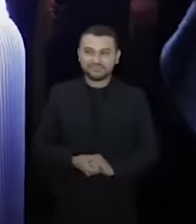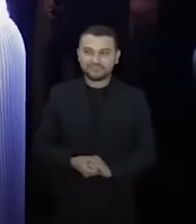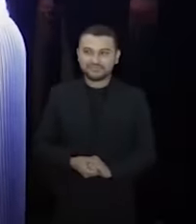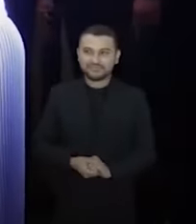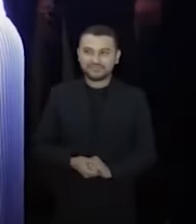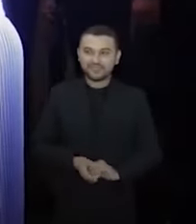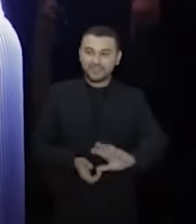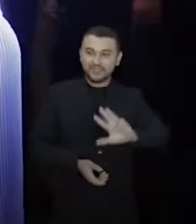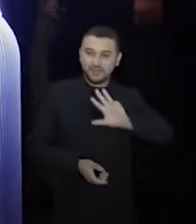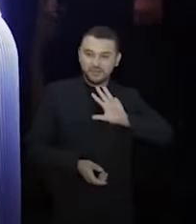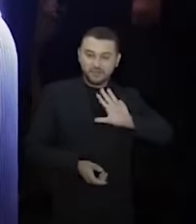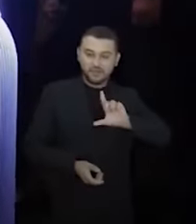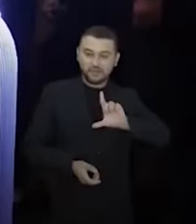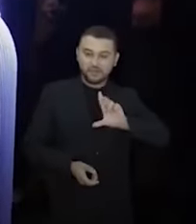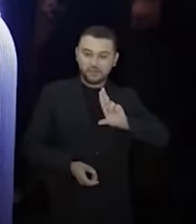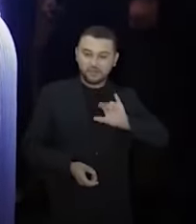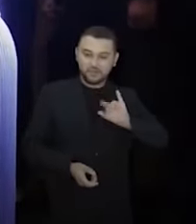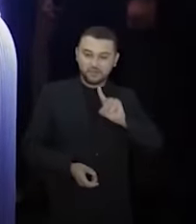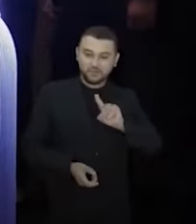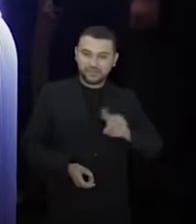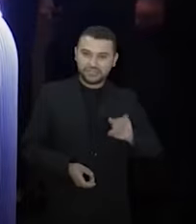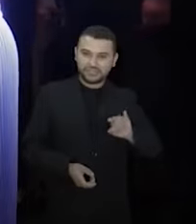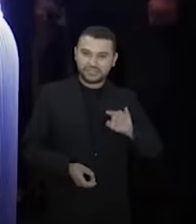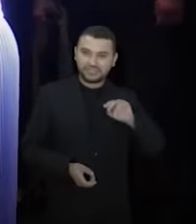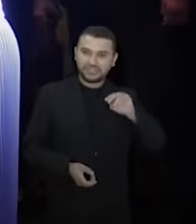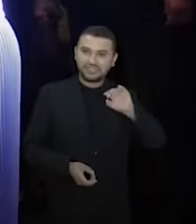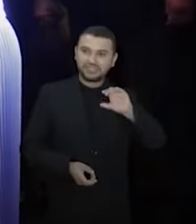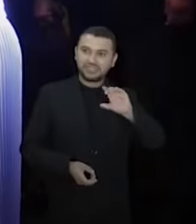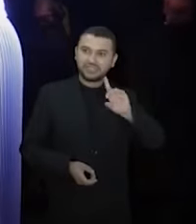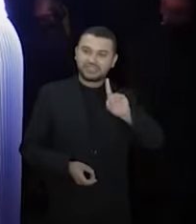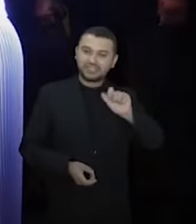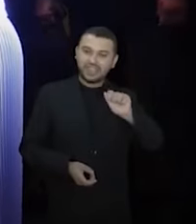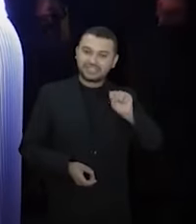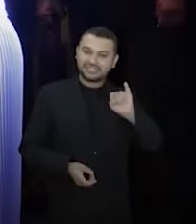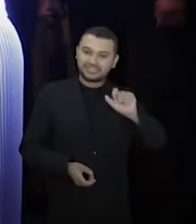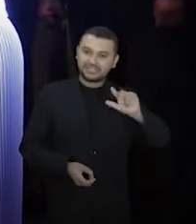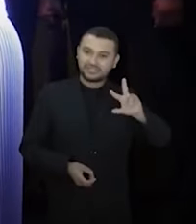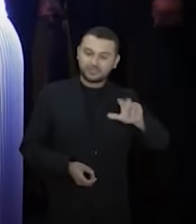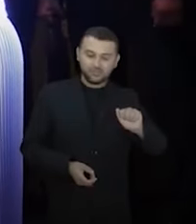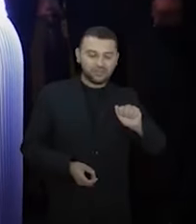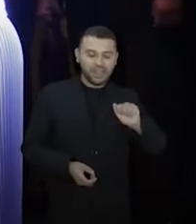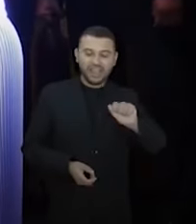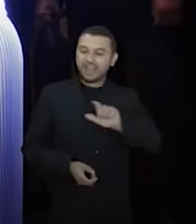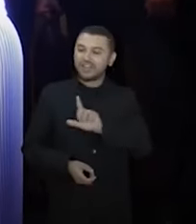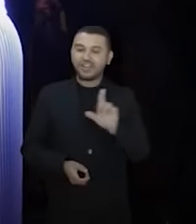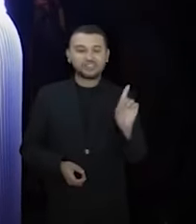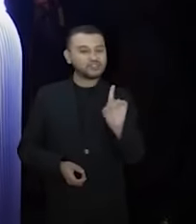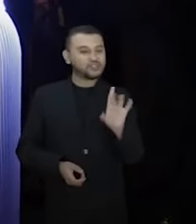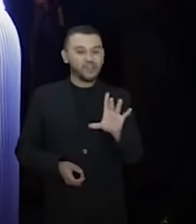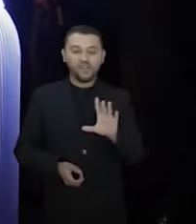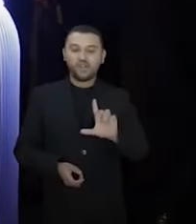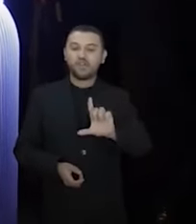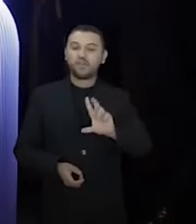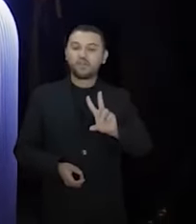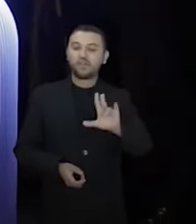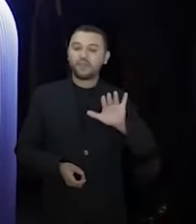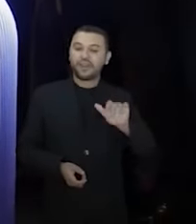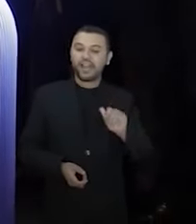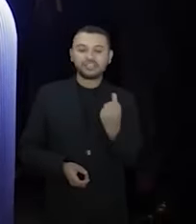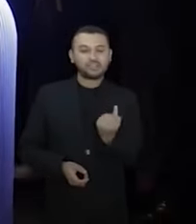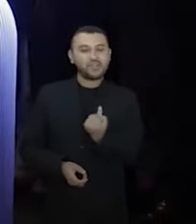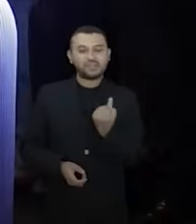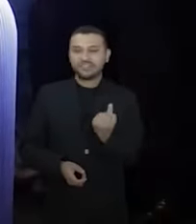Luiz Inácio da Silva não é Lula assim, sozinho. Ele